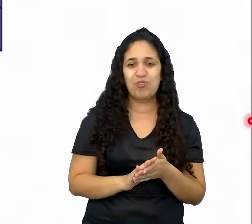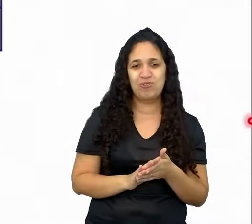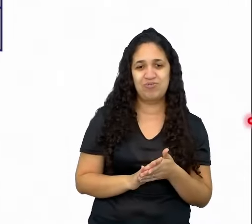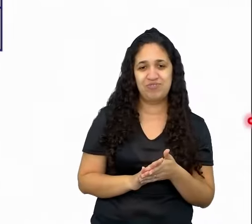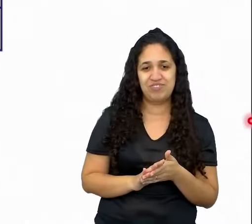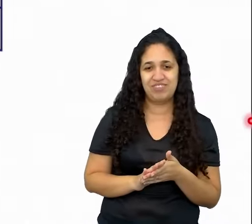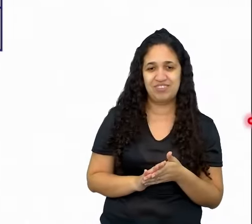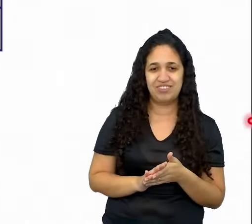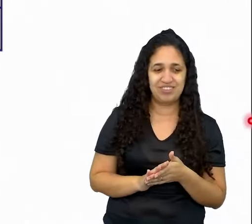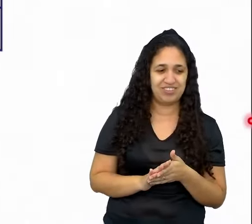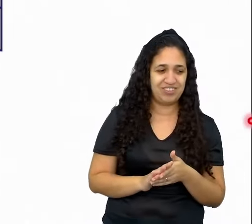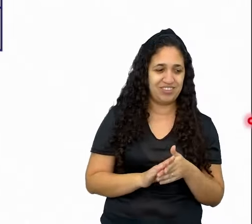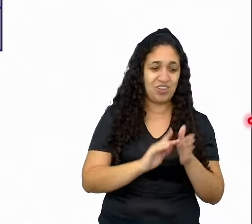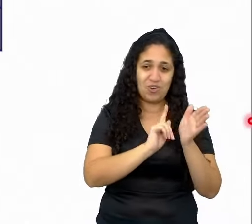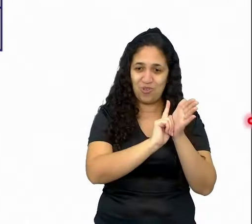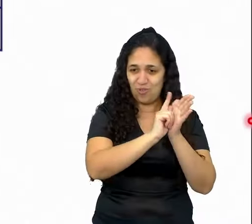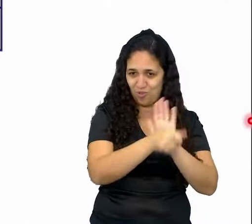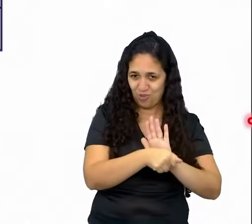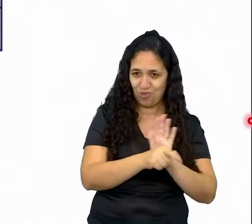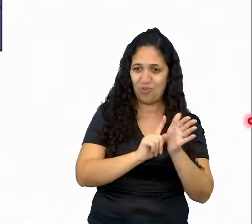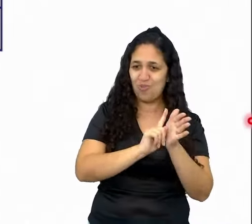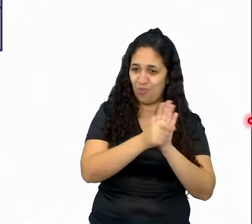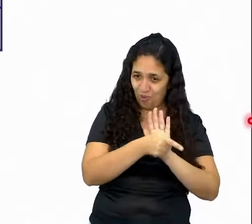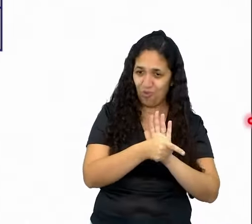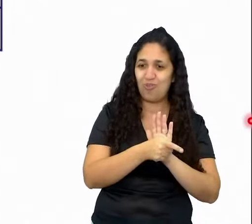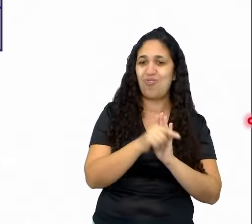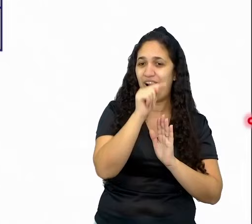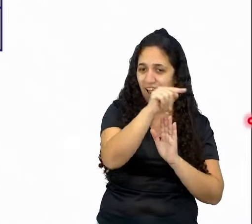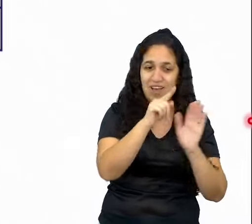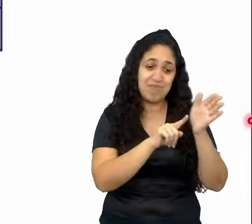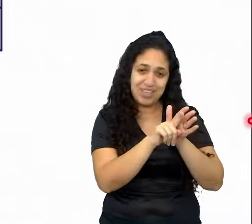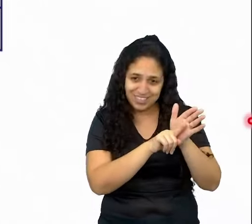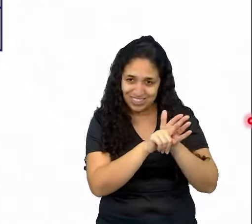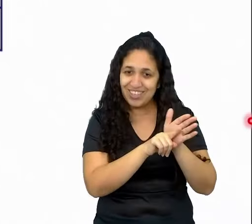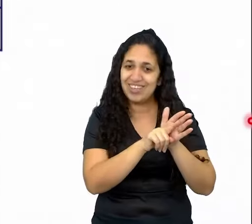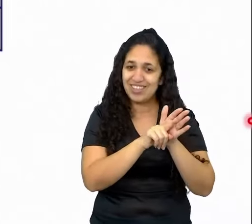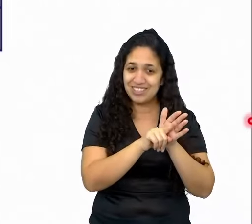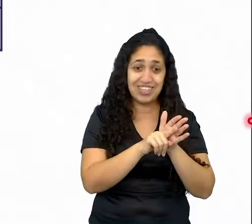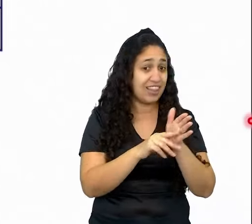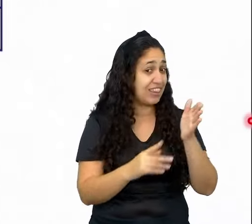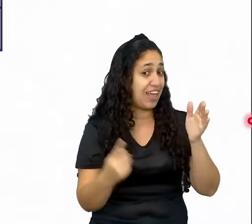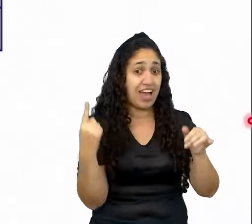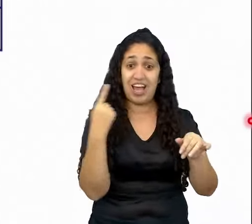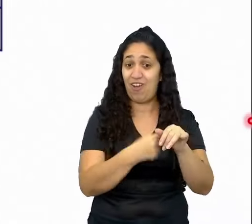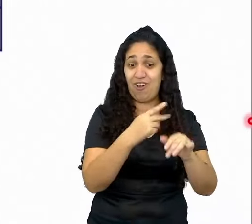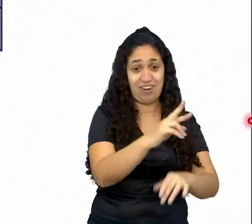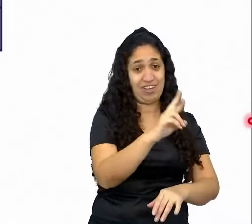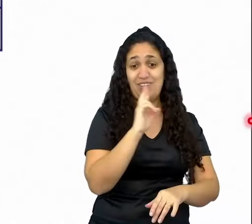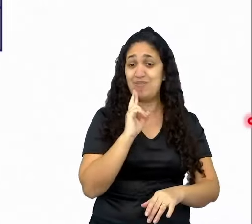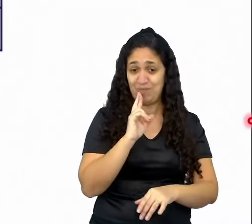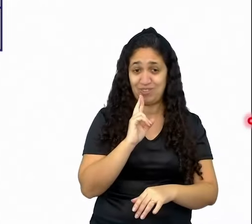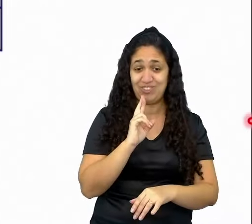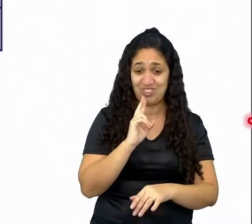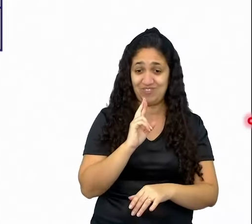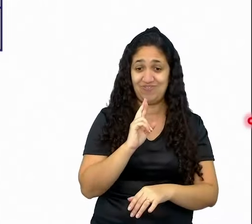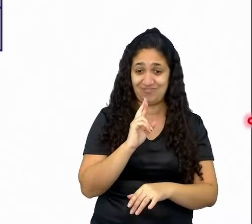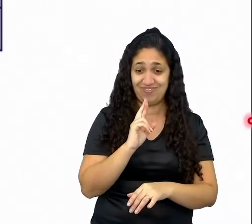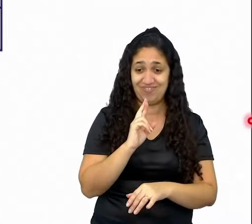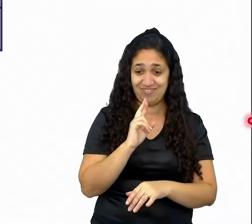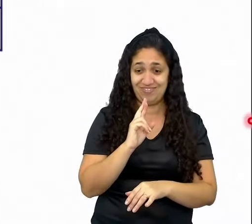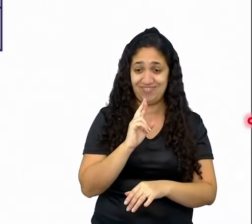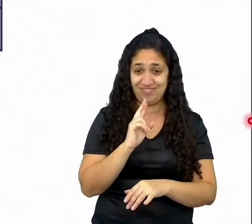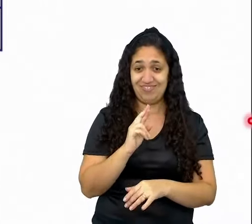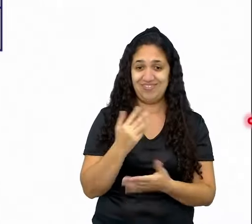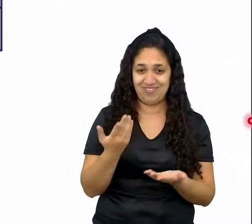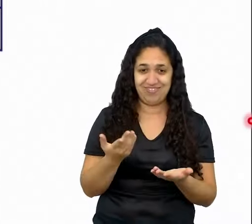gente encontra, né? Tudo que a gente faz uma pergunta, ele já responde para a gente, né? Sempre o professor Nilson fala